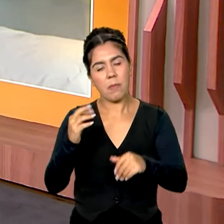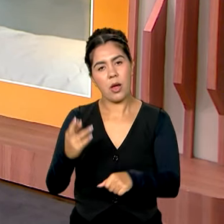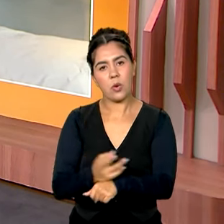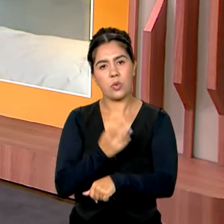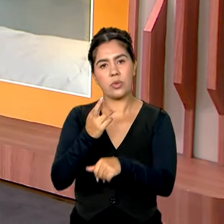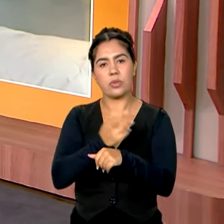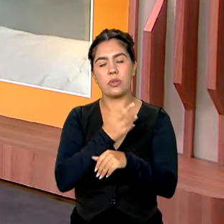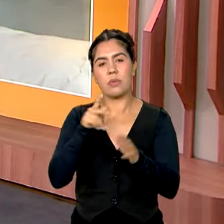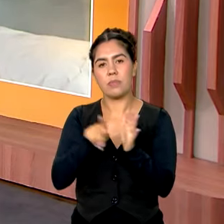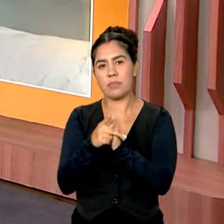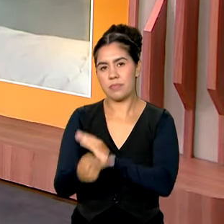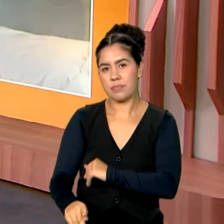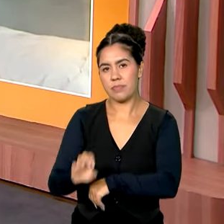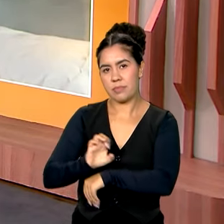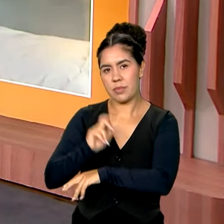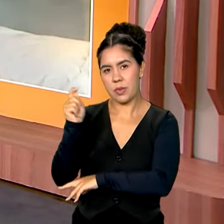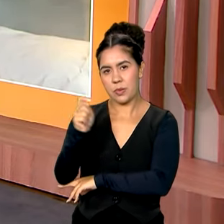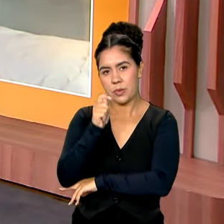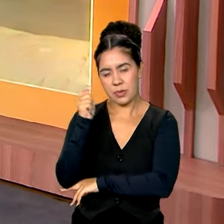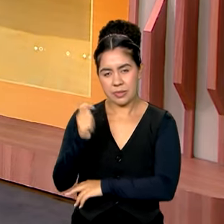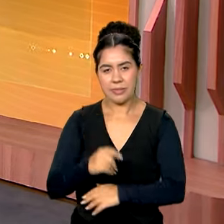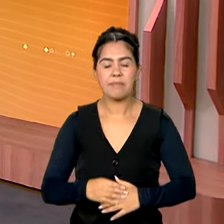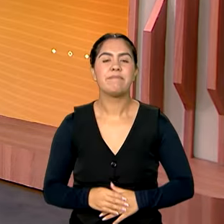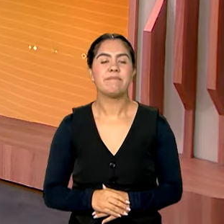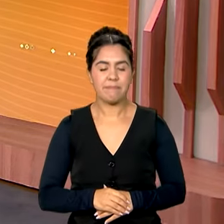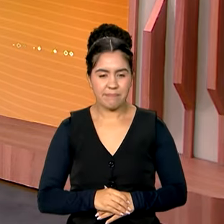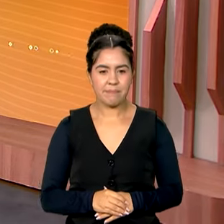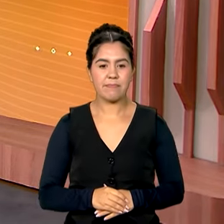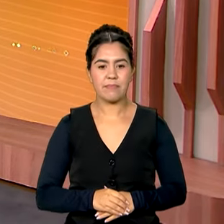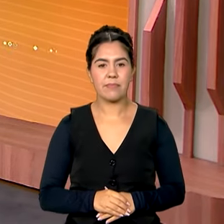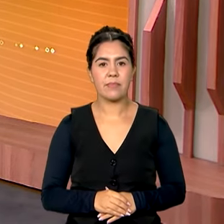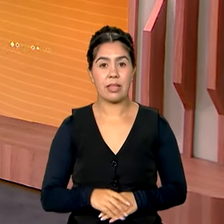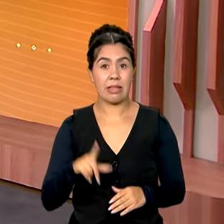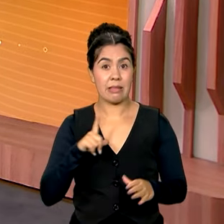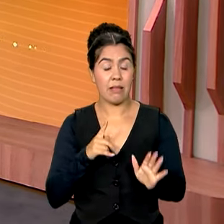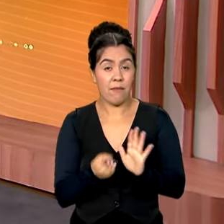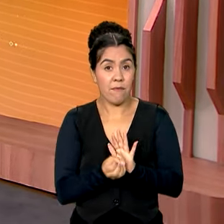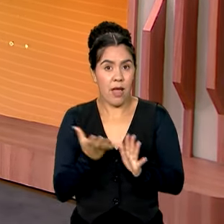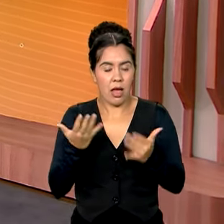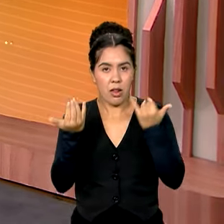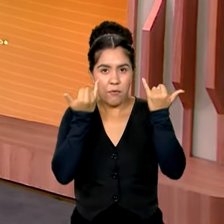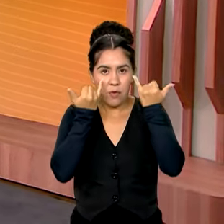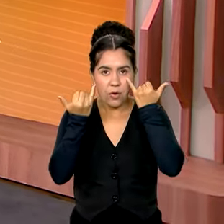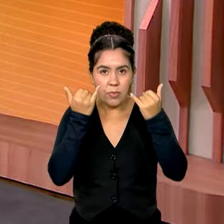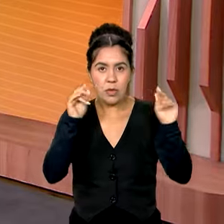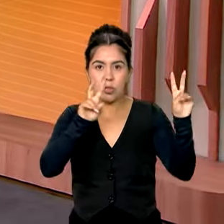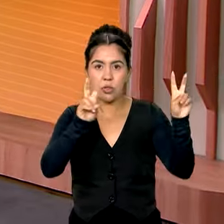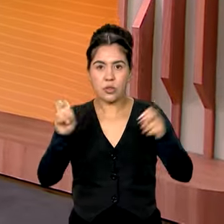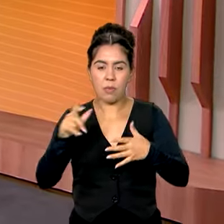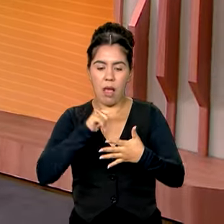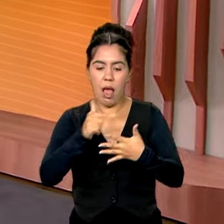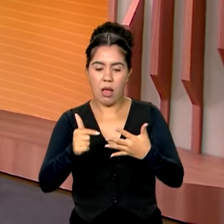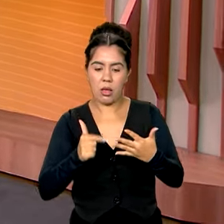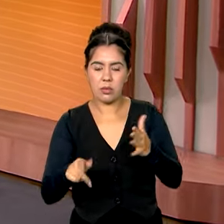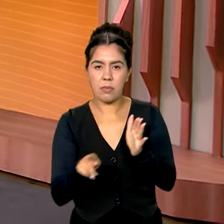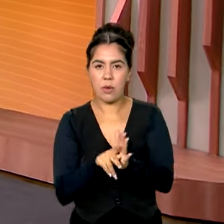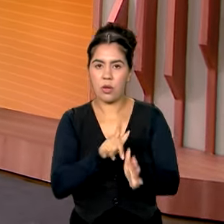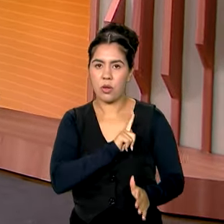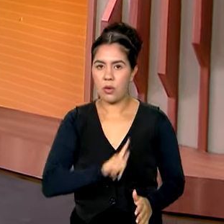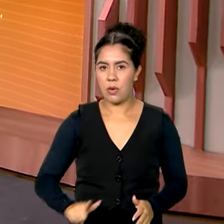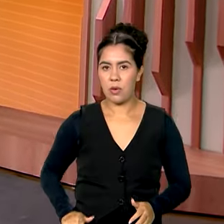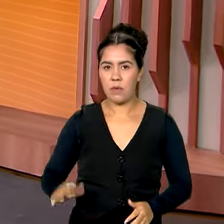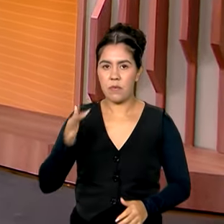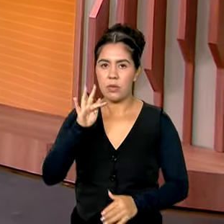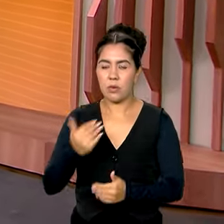Rio Grande do Sul e do Brasil. É isso, muito obrigada, bom dia. Muitas informações aí sobre novas ações do governo federal de